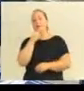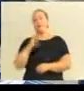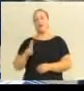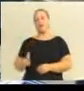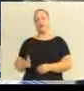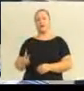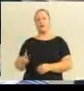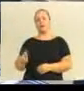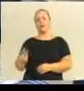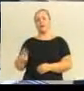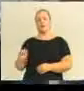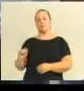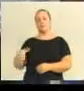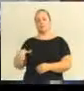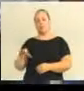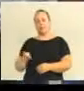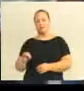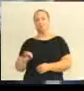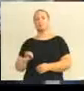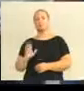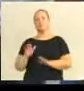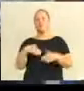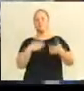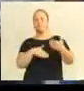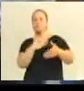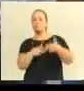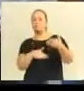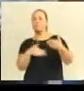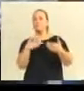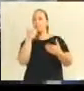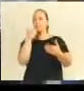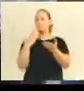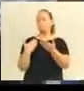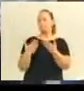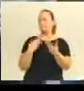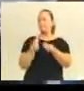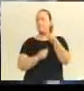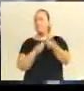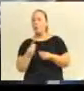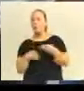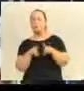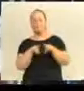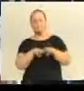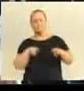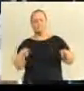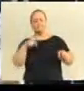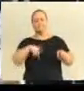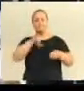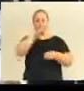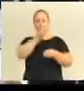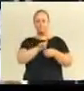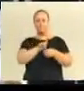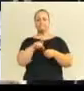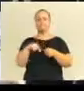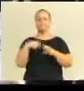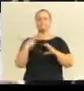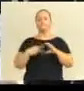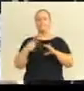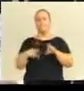e avançamos nos diálogos com ele com eles bem como a mesa diretora que na câmara de vereadores consolidando assim essa iniciativa do poder